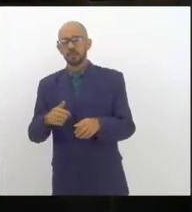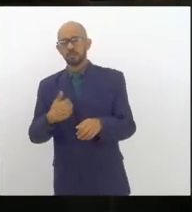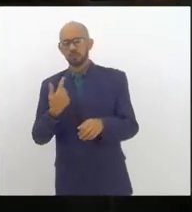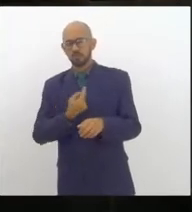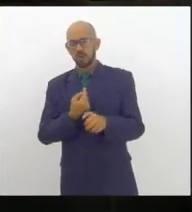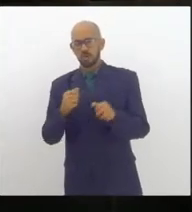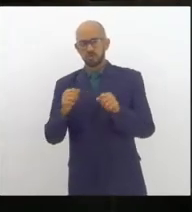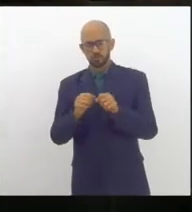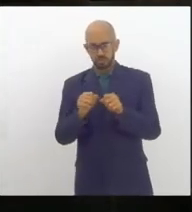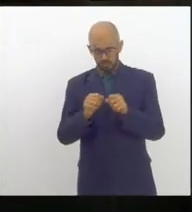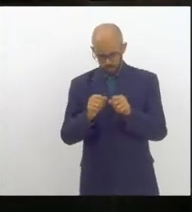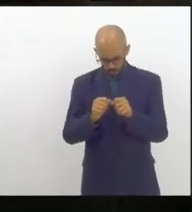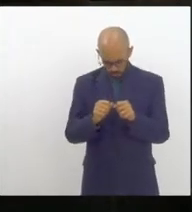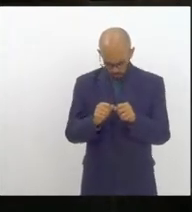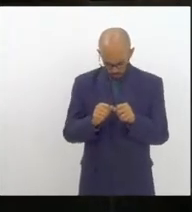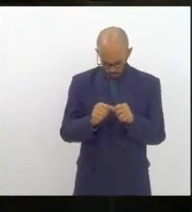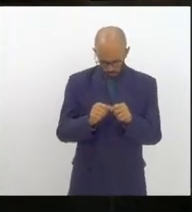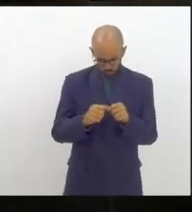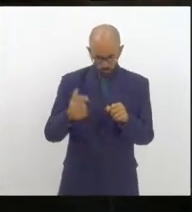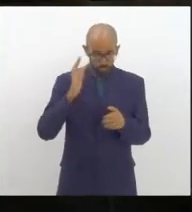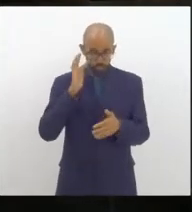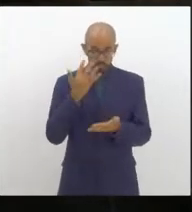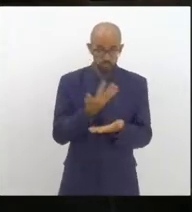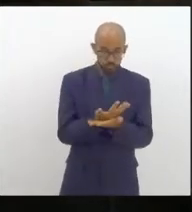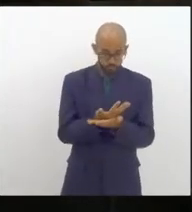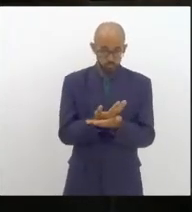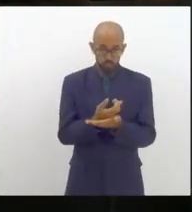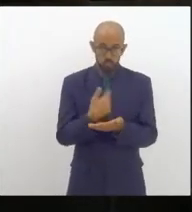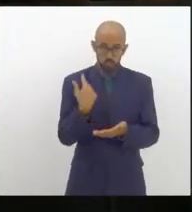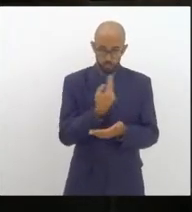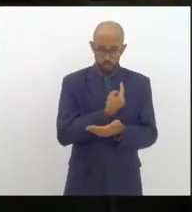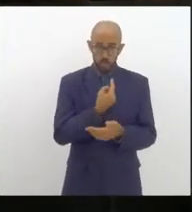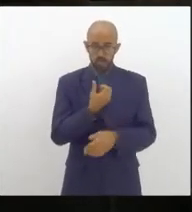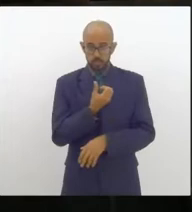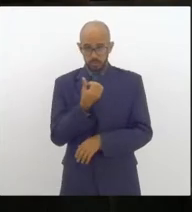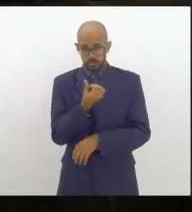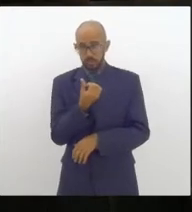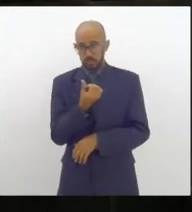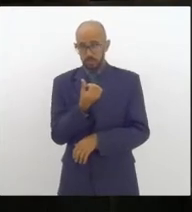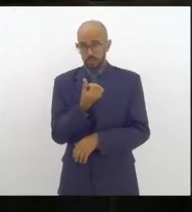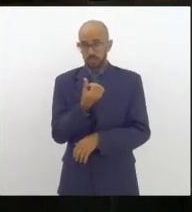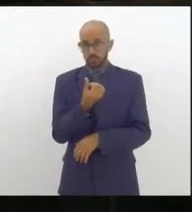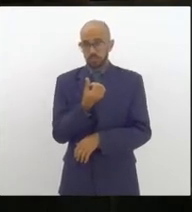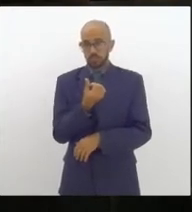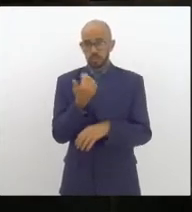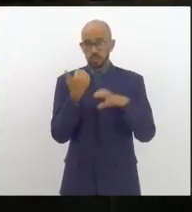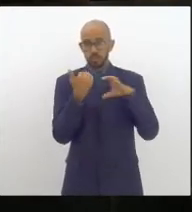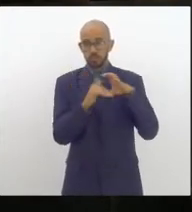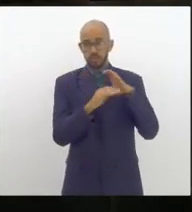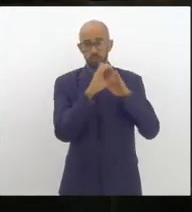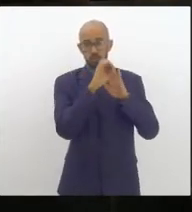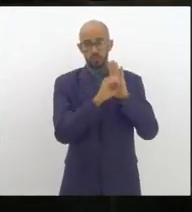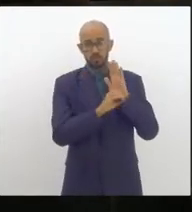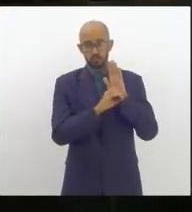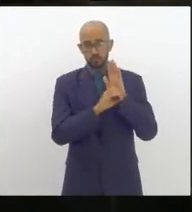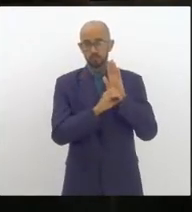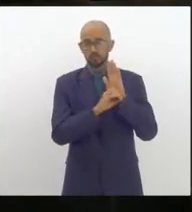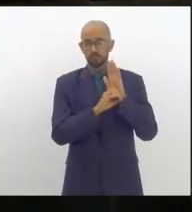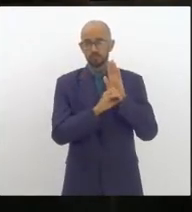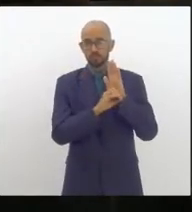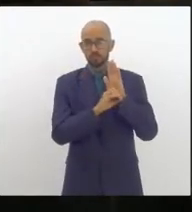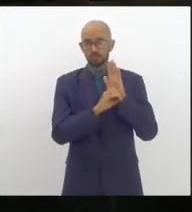pelos seis presentes por unanimidade dos seus presentes enviaram um ofício